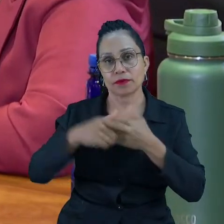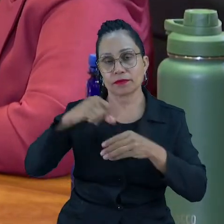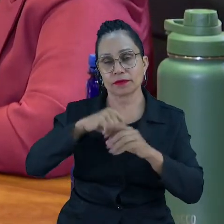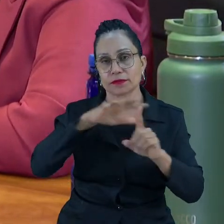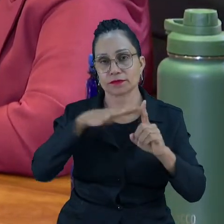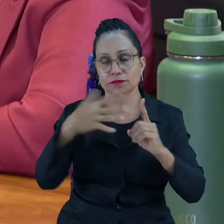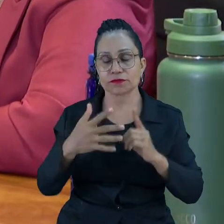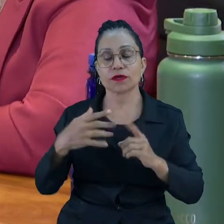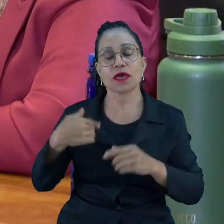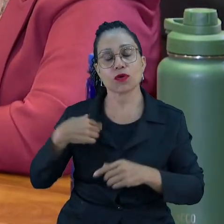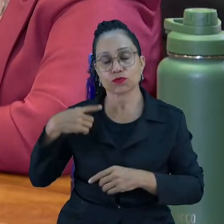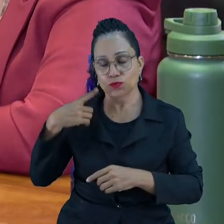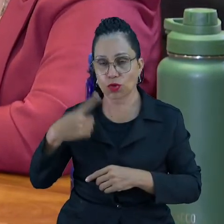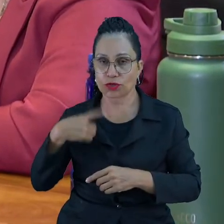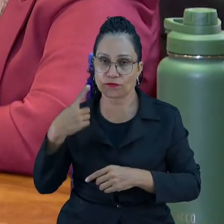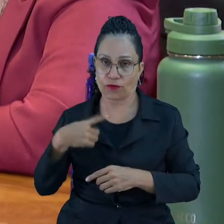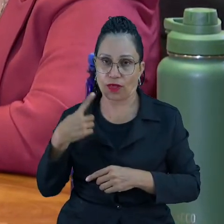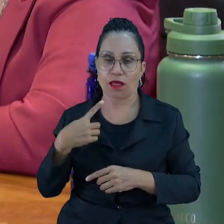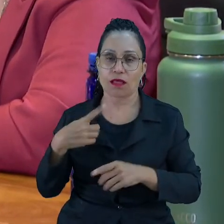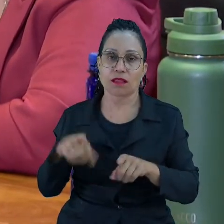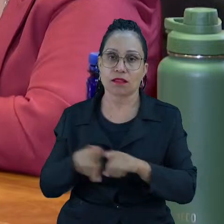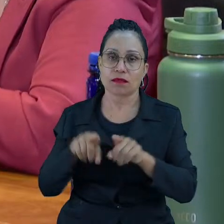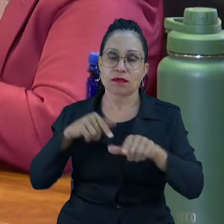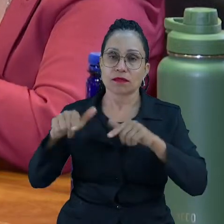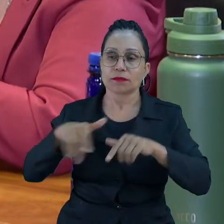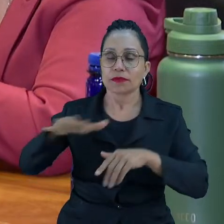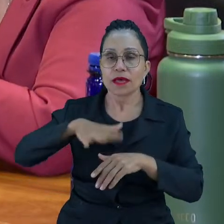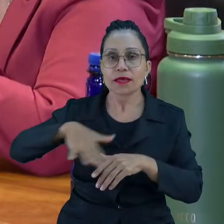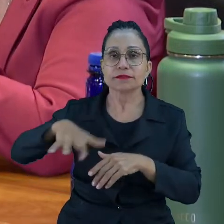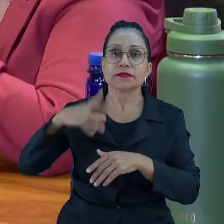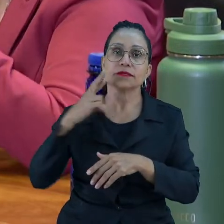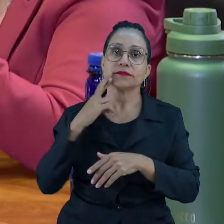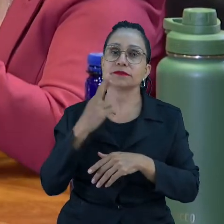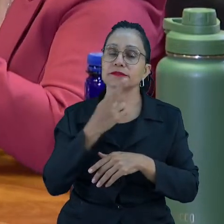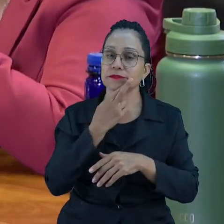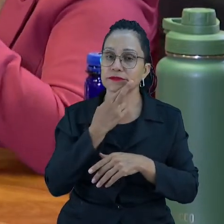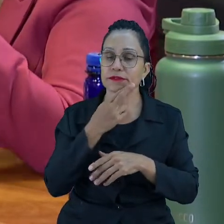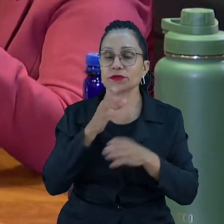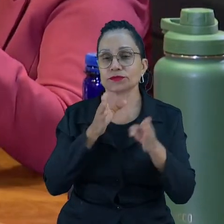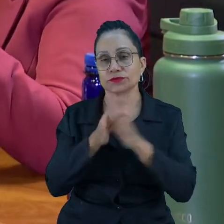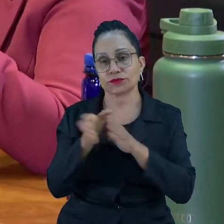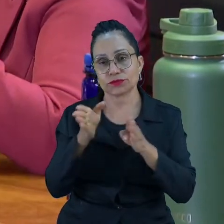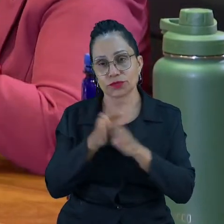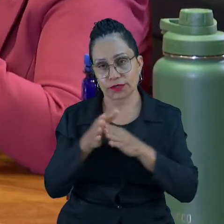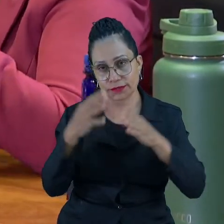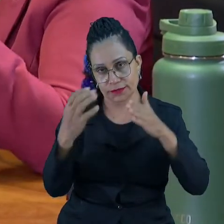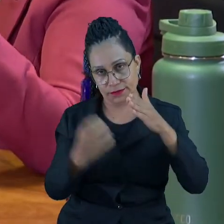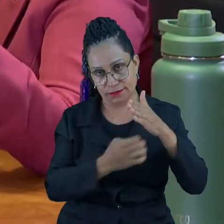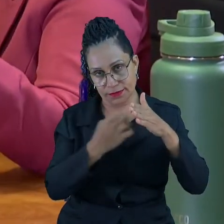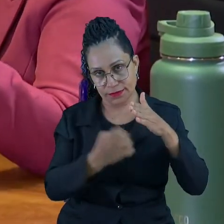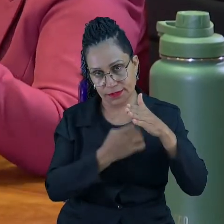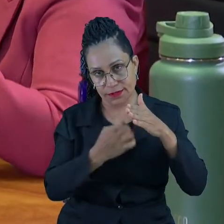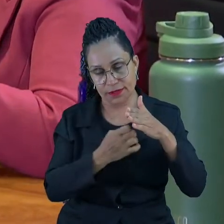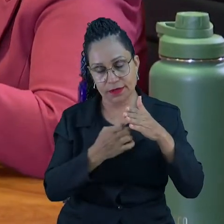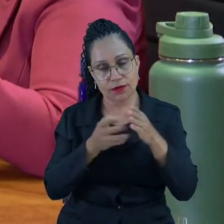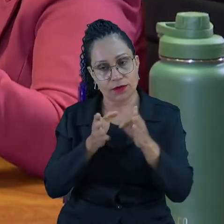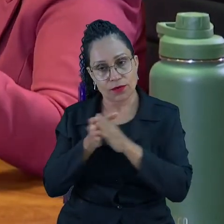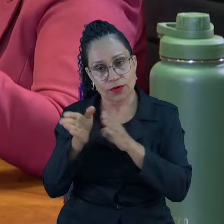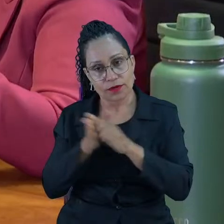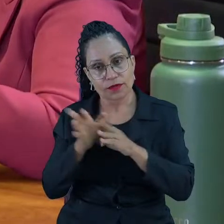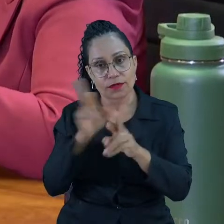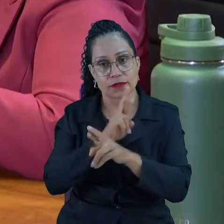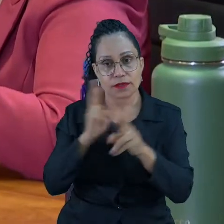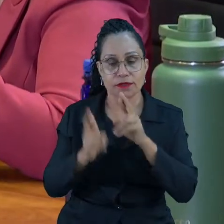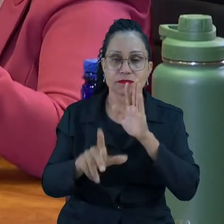2006 e eu sempre atuei nessa área de restaurantes na parte de orientação empresarial, né? Orientação com relação às